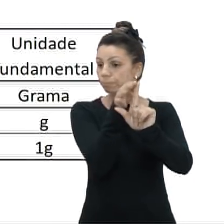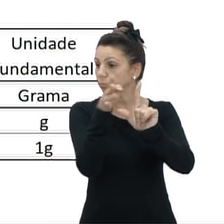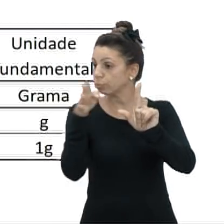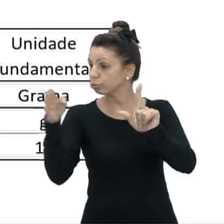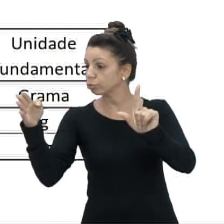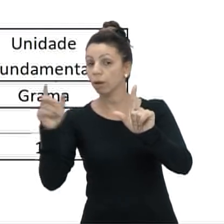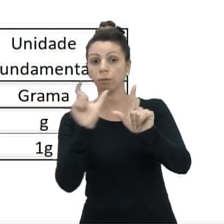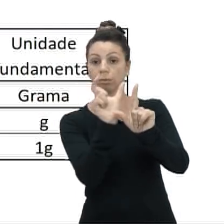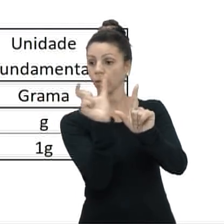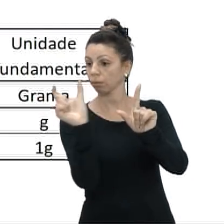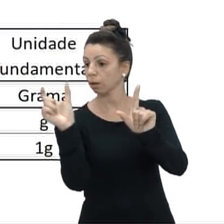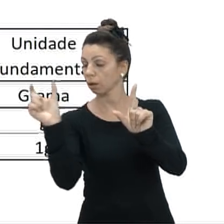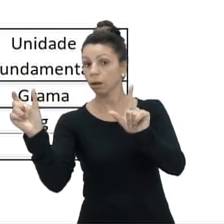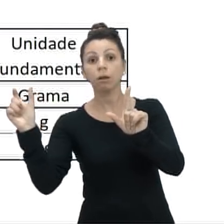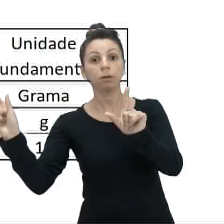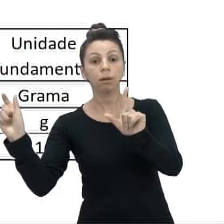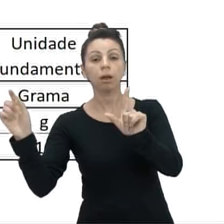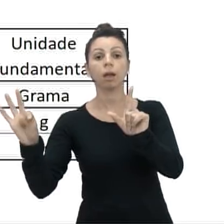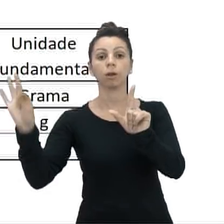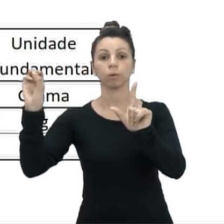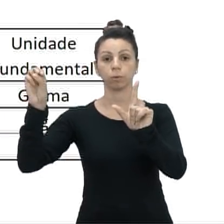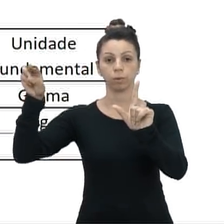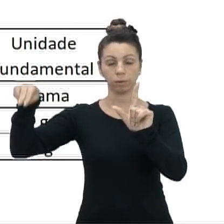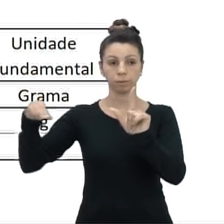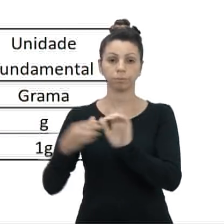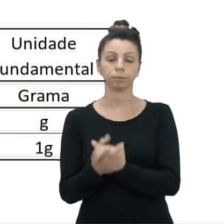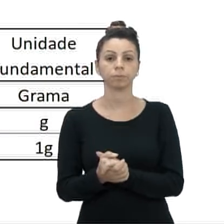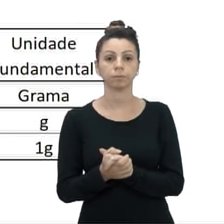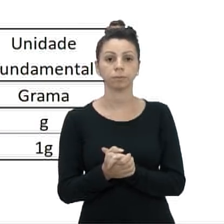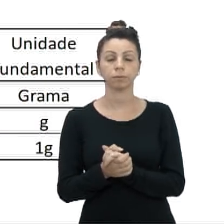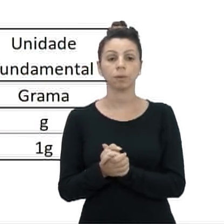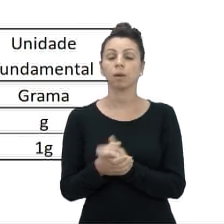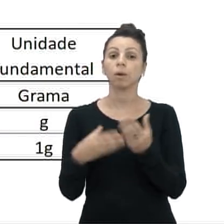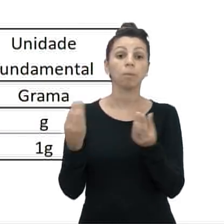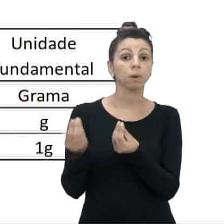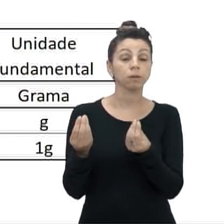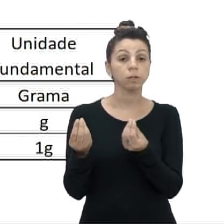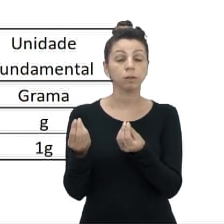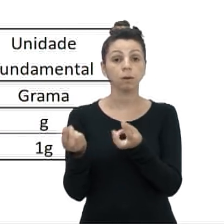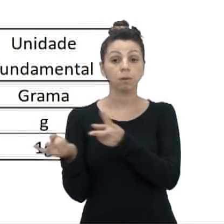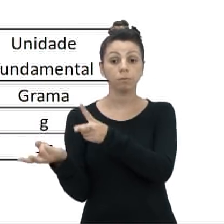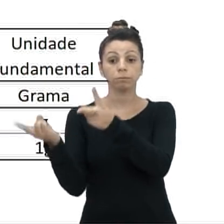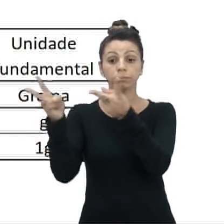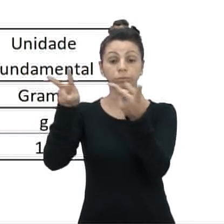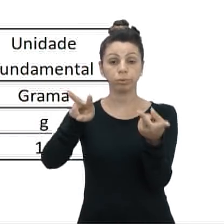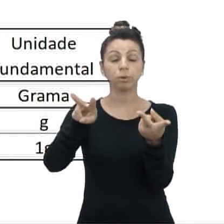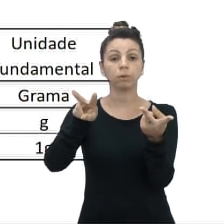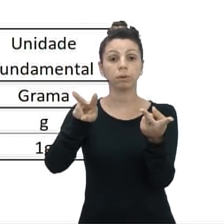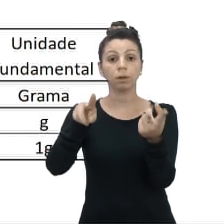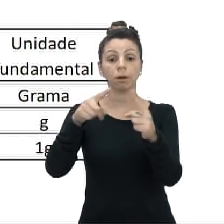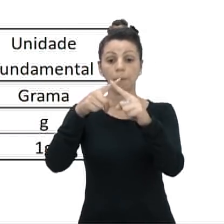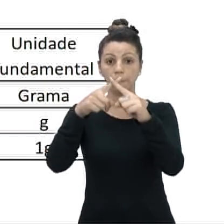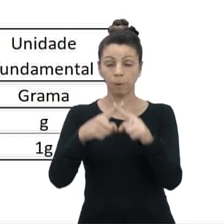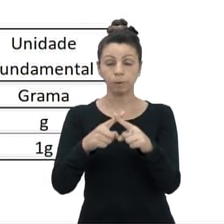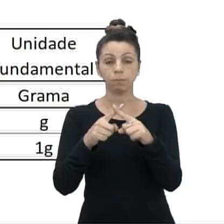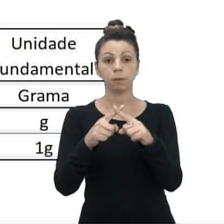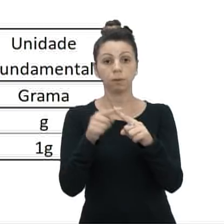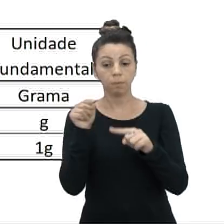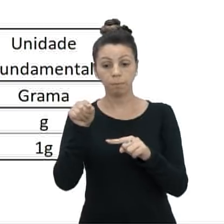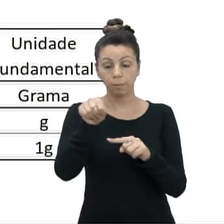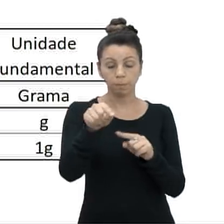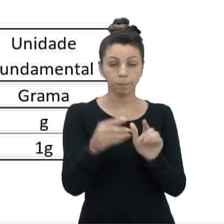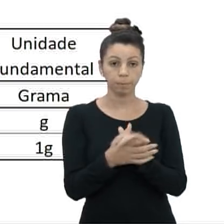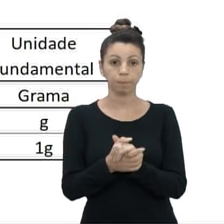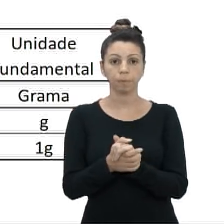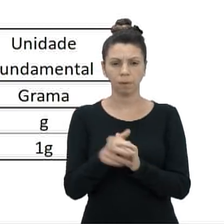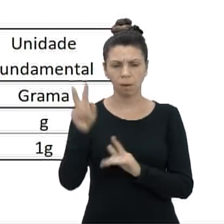de tonelada em quilograma, a gente vai ter que multiplicar por 1000. Então, lembra daquela